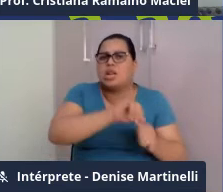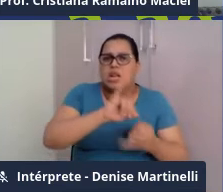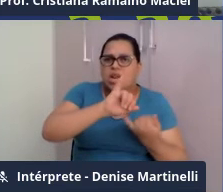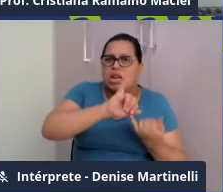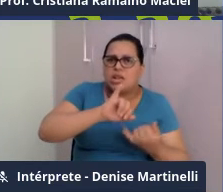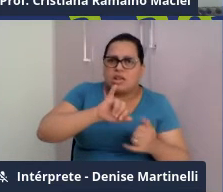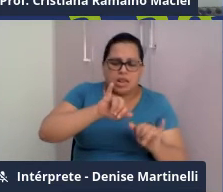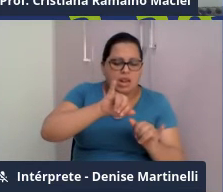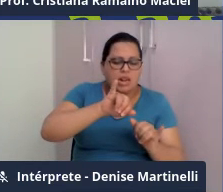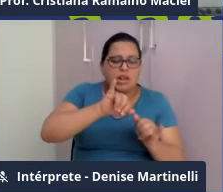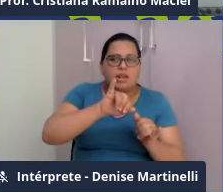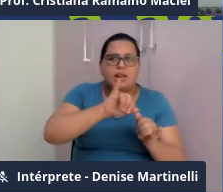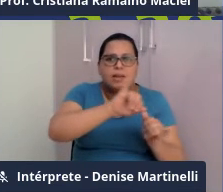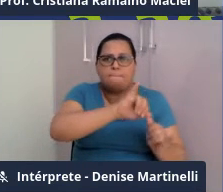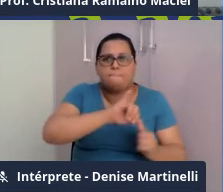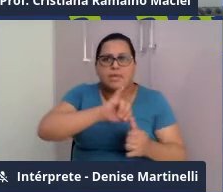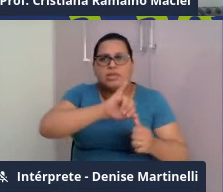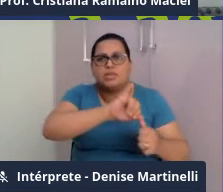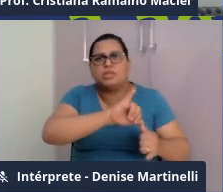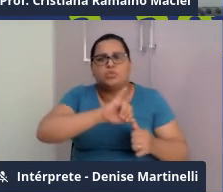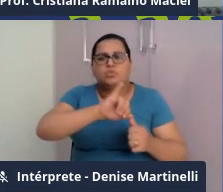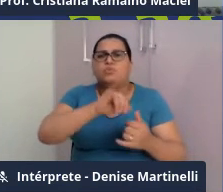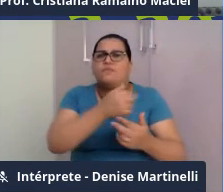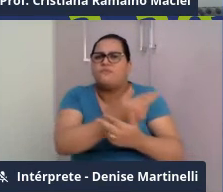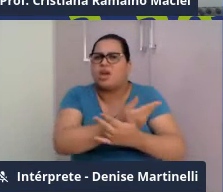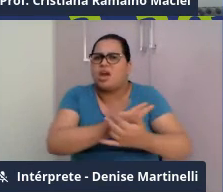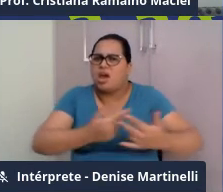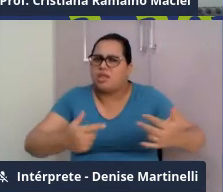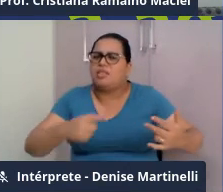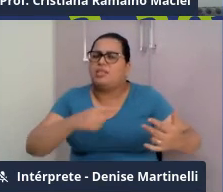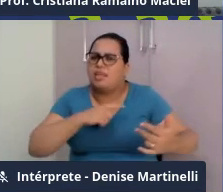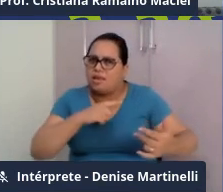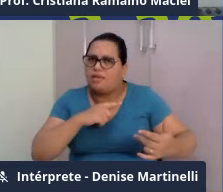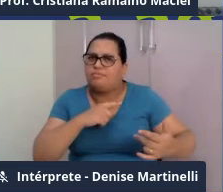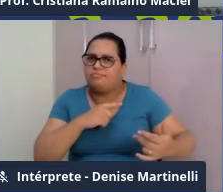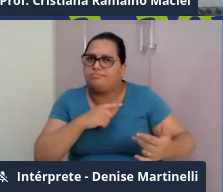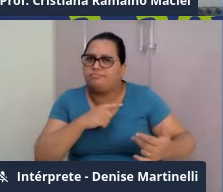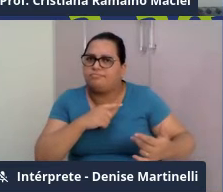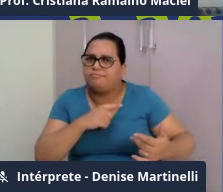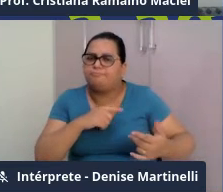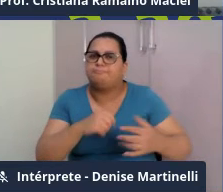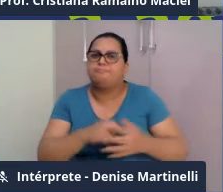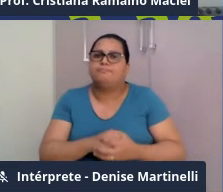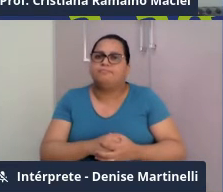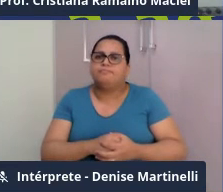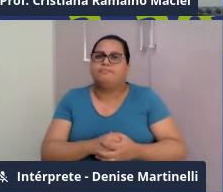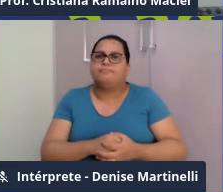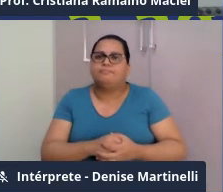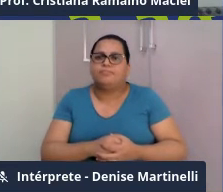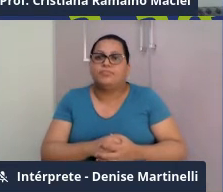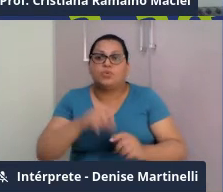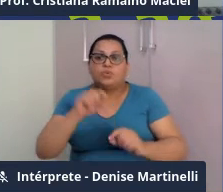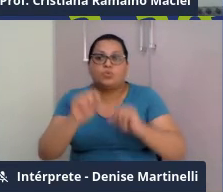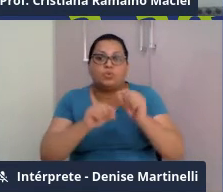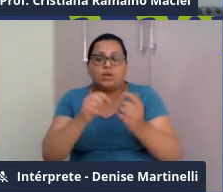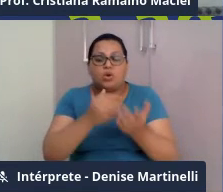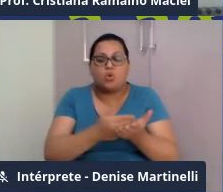adorou. Comeu a partir do estágio 5 e a partir do estágio 7, praticamente todas as larvas